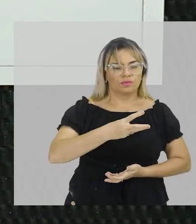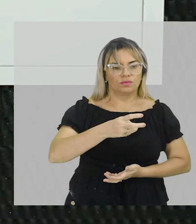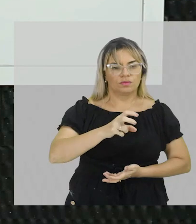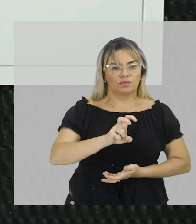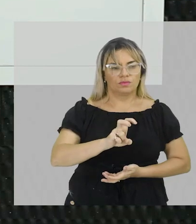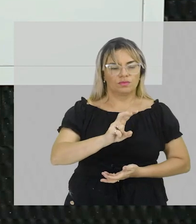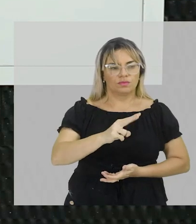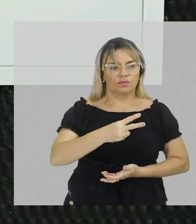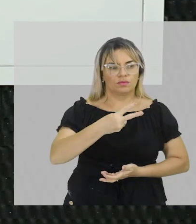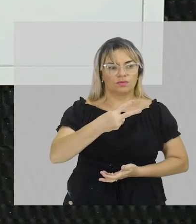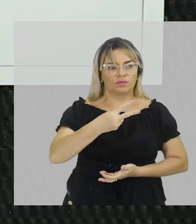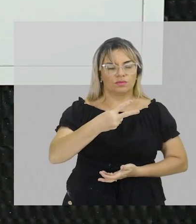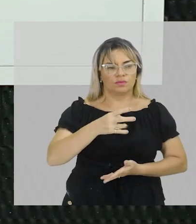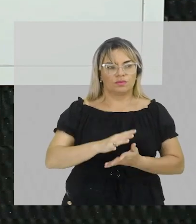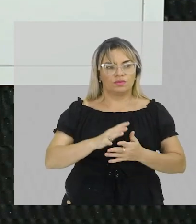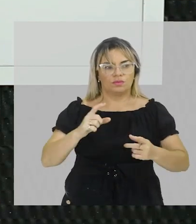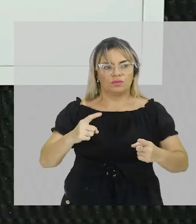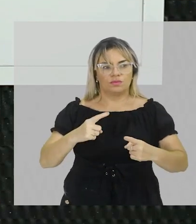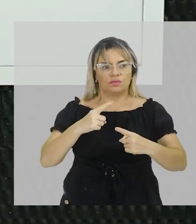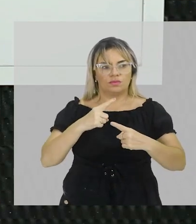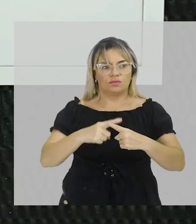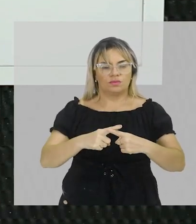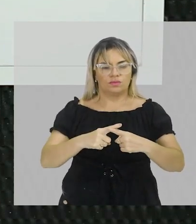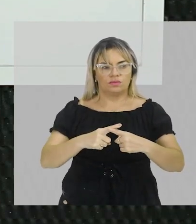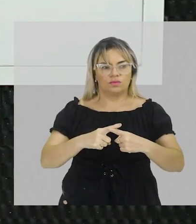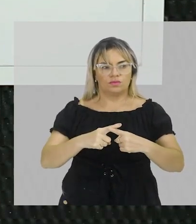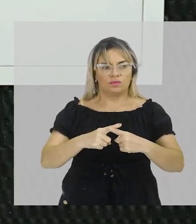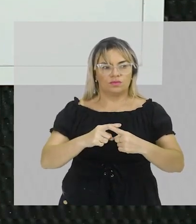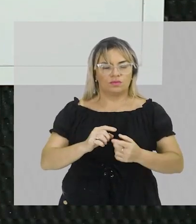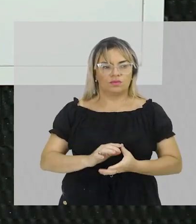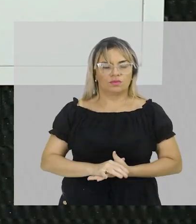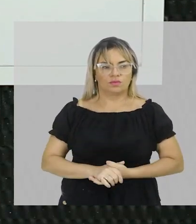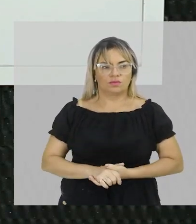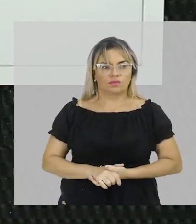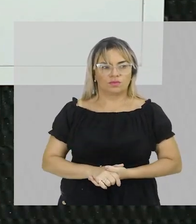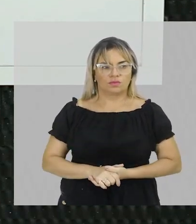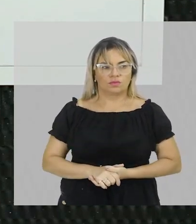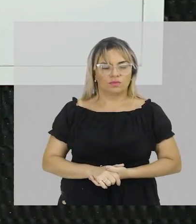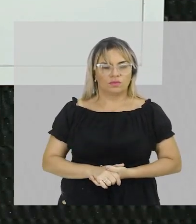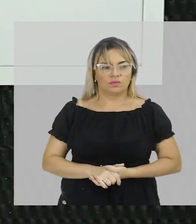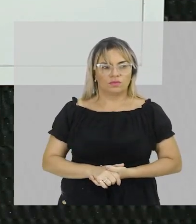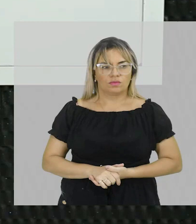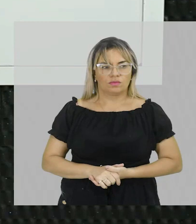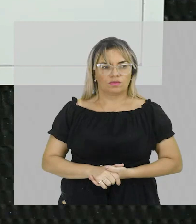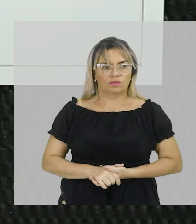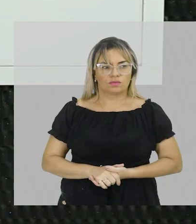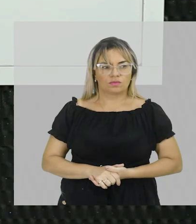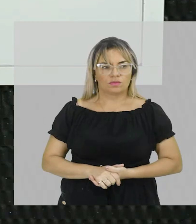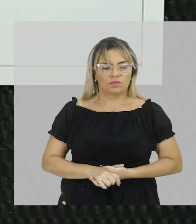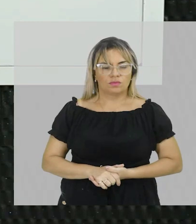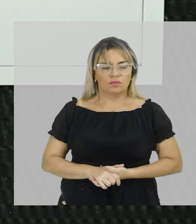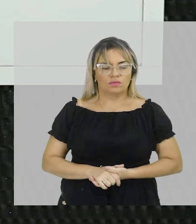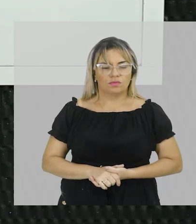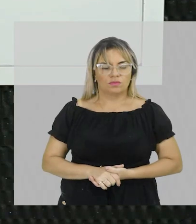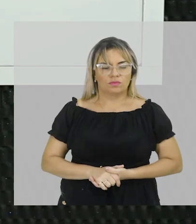que multiplica 2, que multiplica 3 mais 2 raiz de